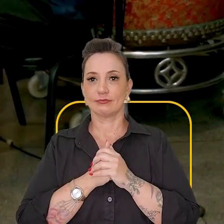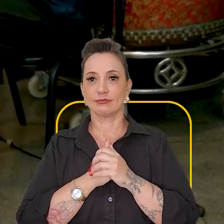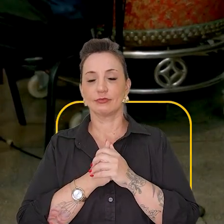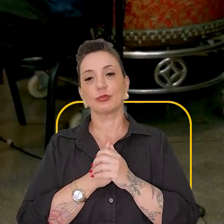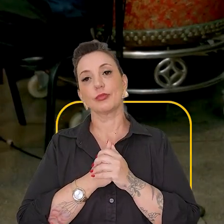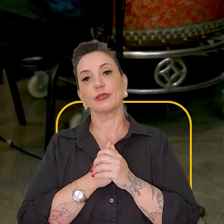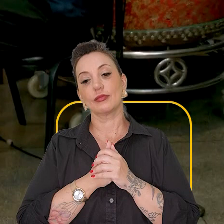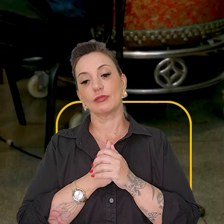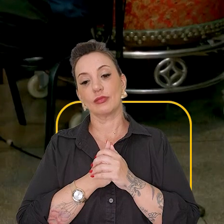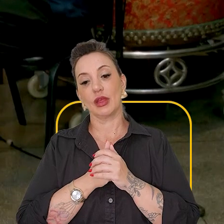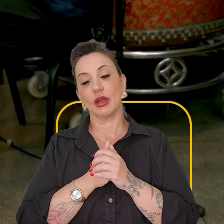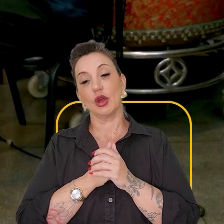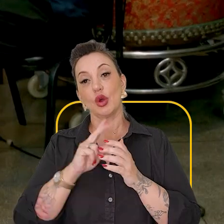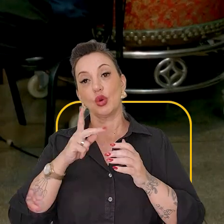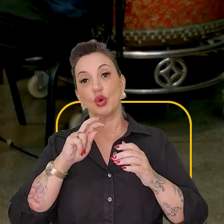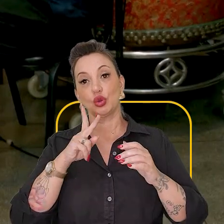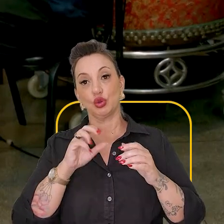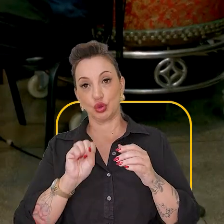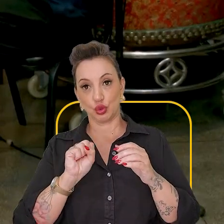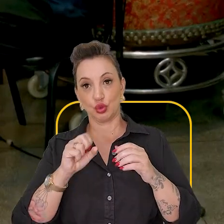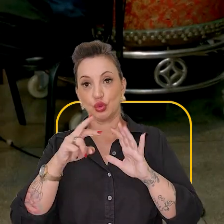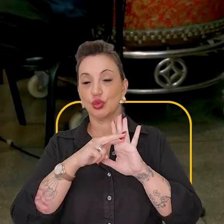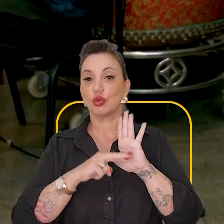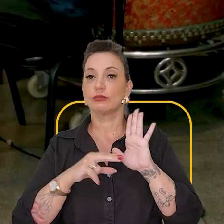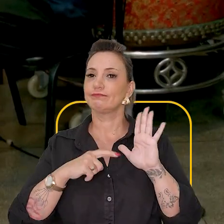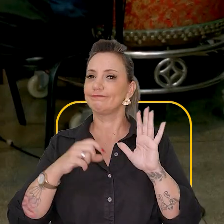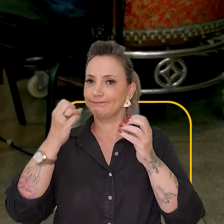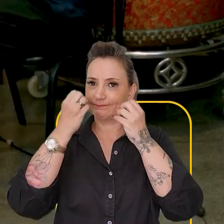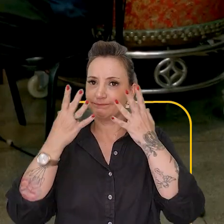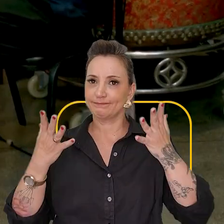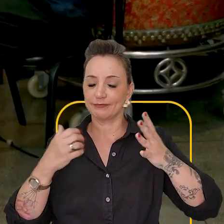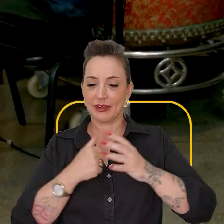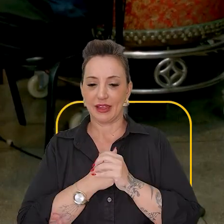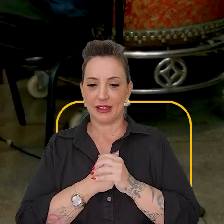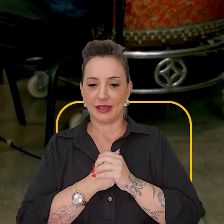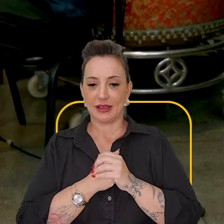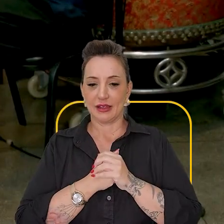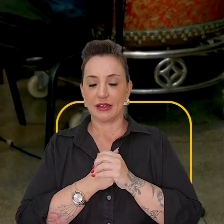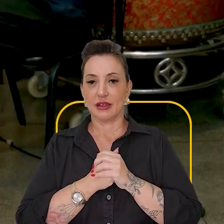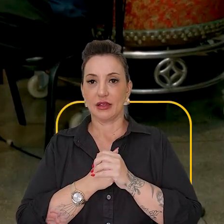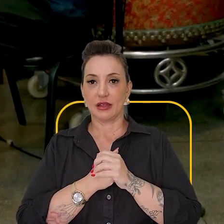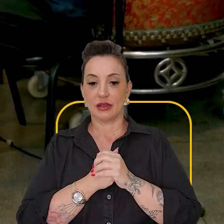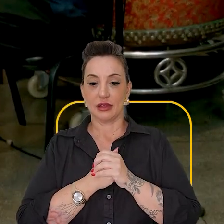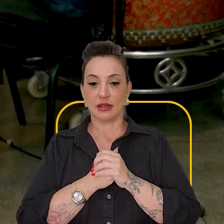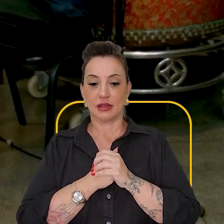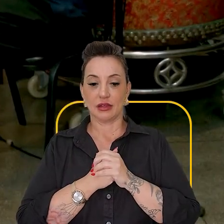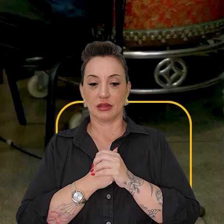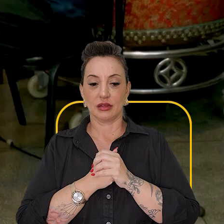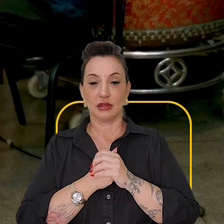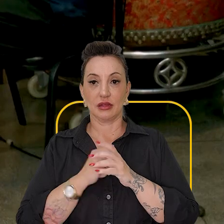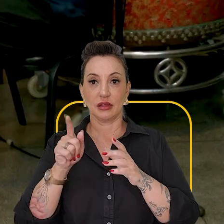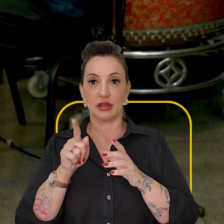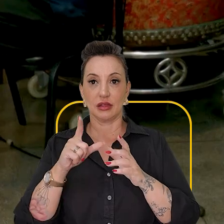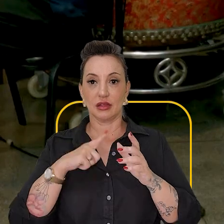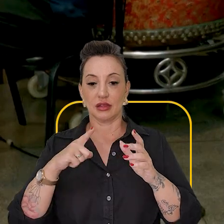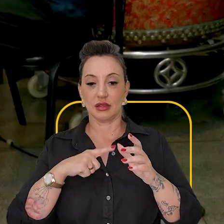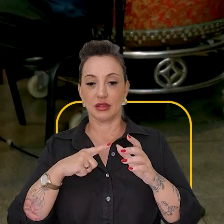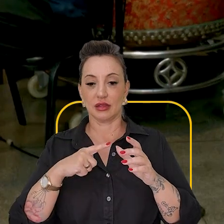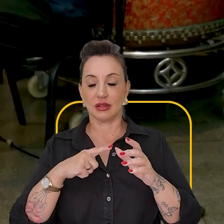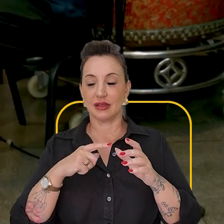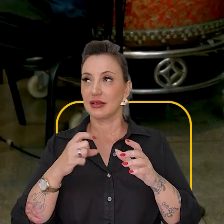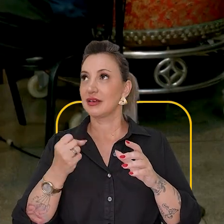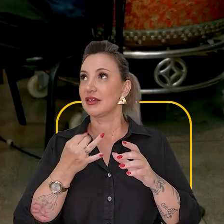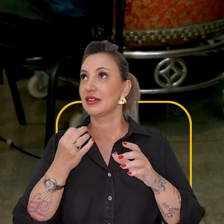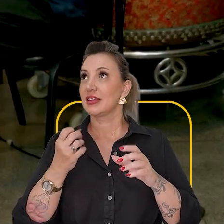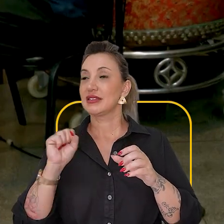e no cxu você tinha uma regra lá eu não me lembro lembro bem que você batia e o outro tinha tantos